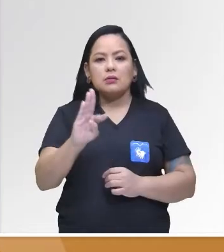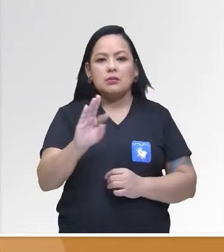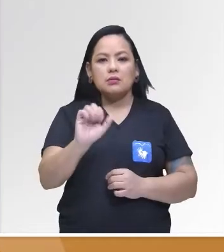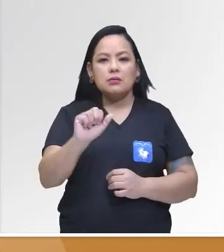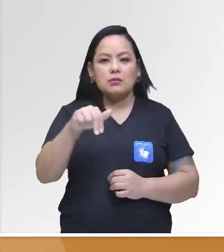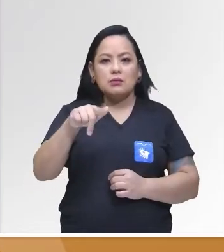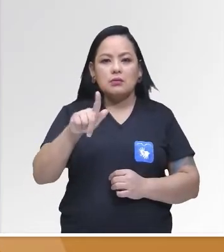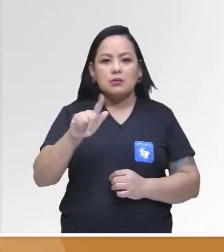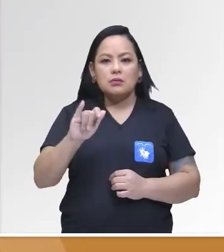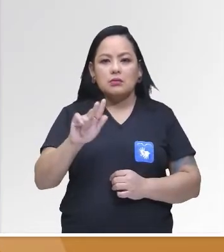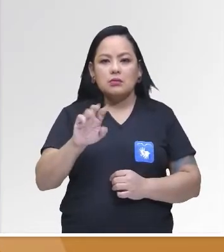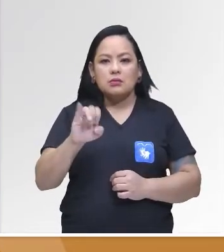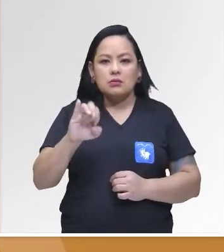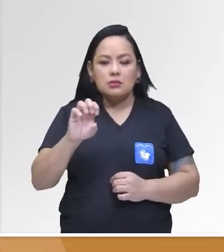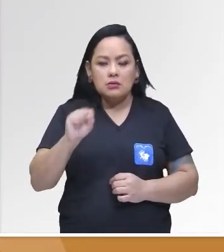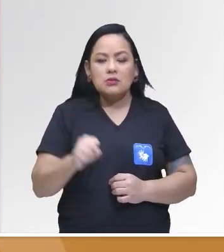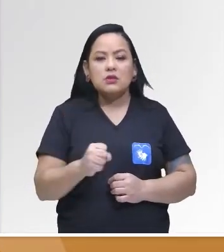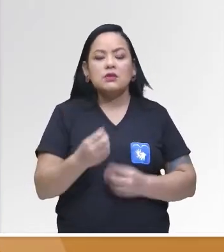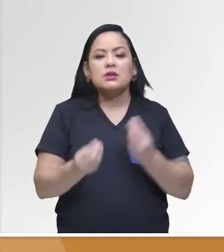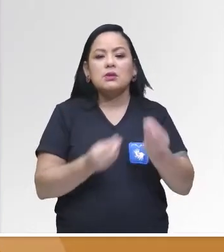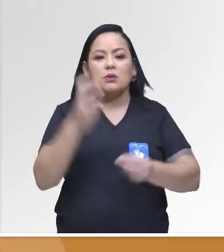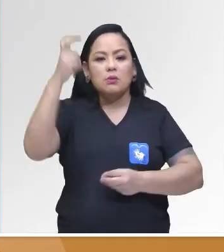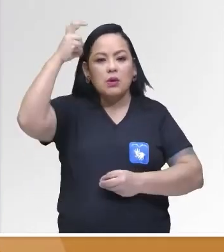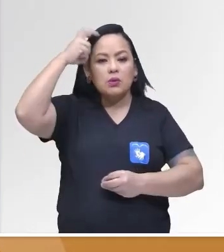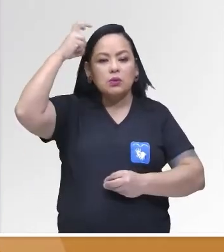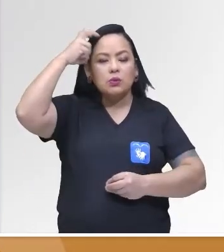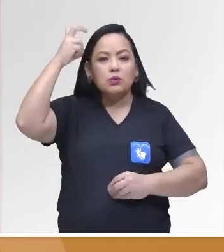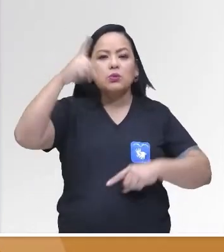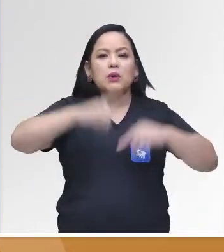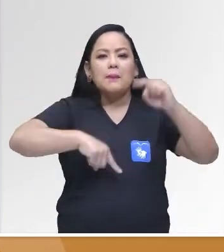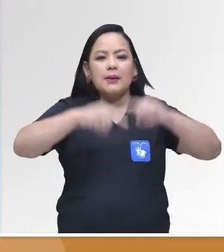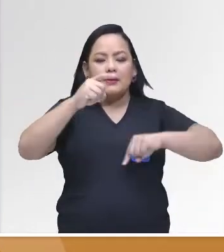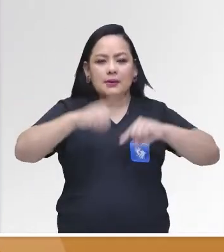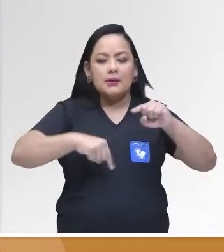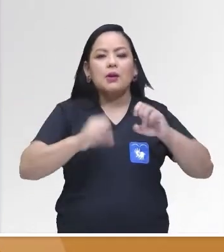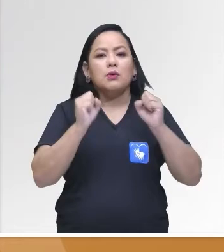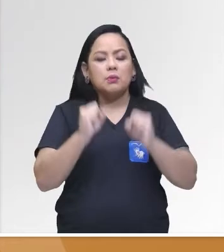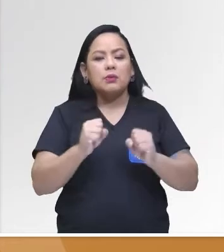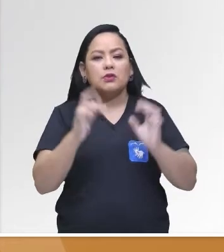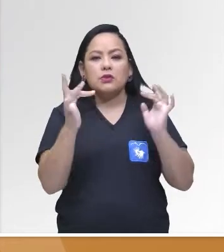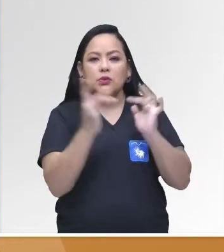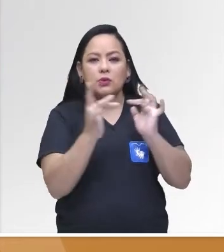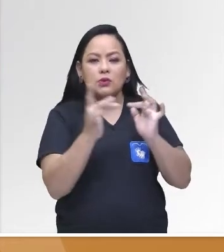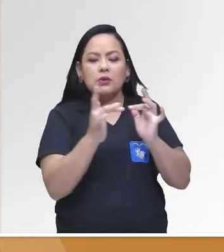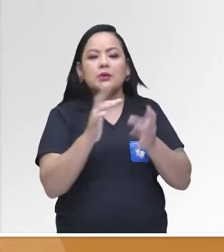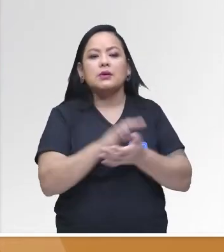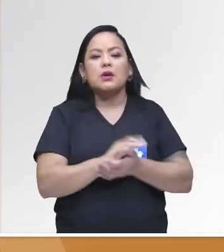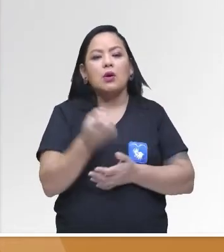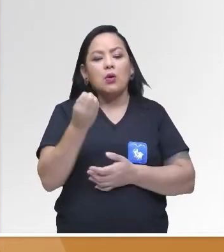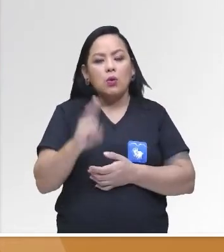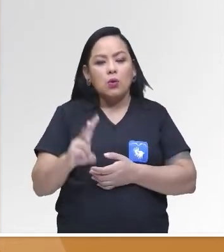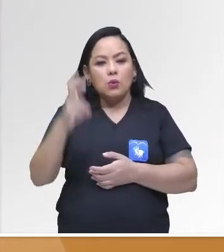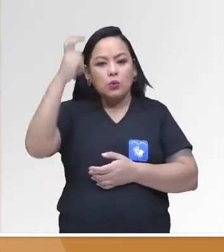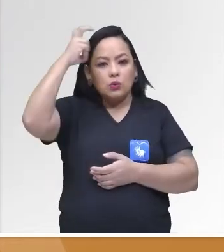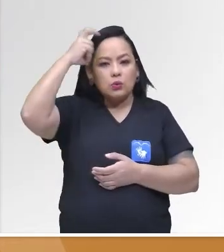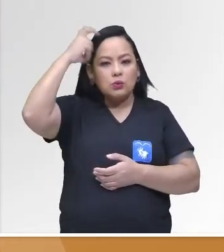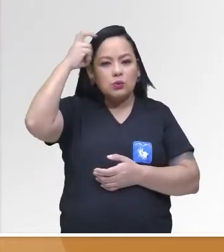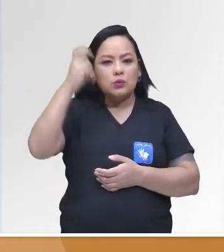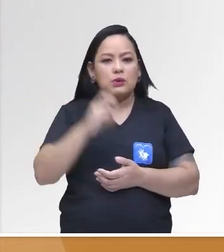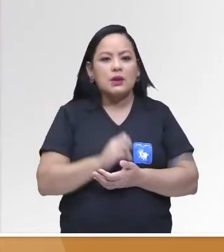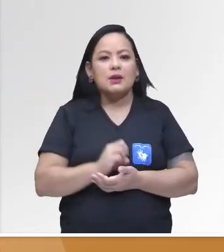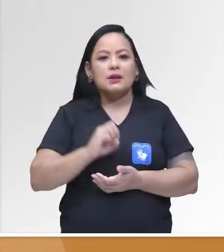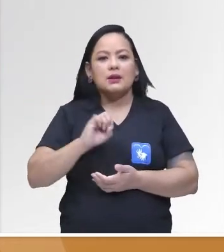tangíveis. Exatamente, é a cultura material ou a cultura